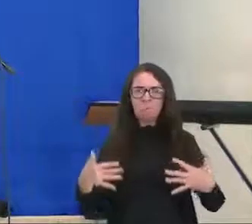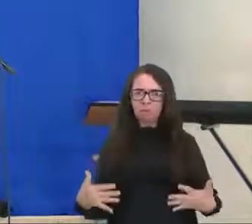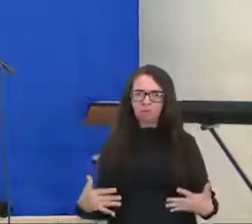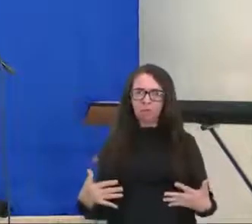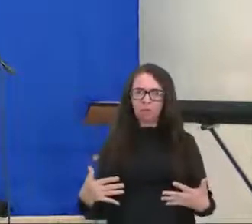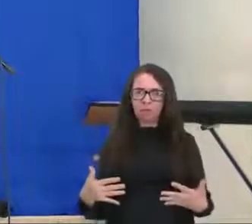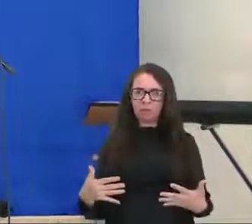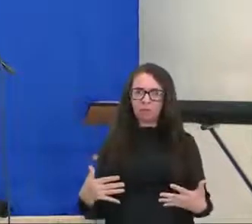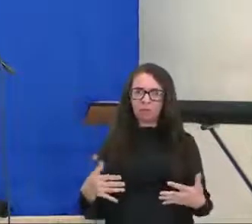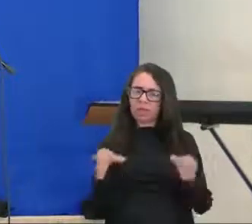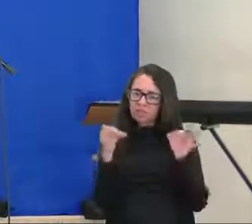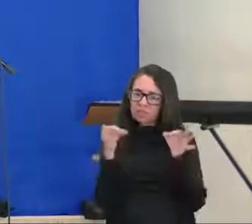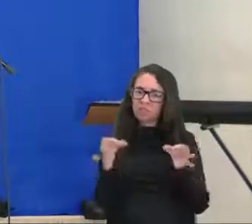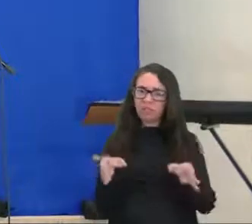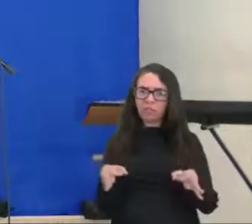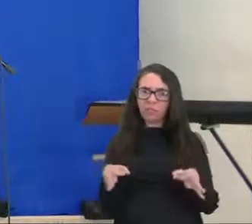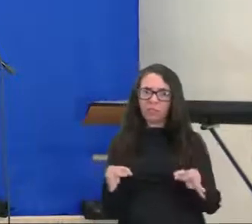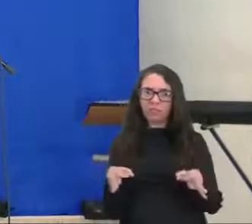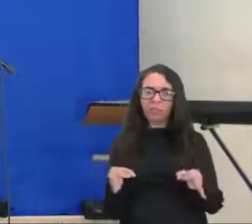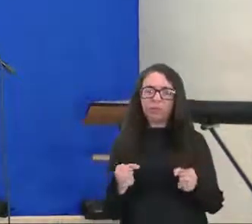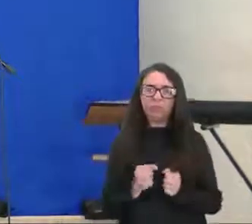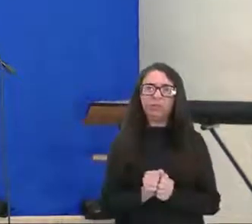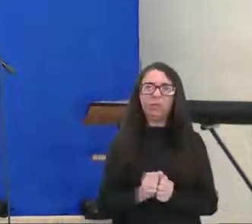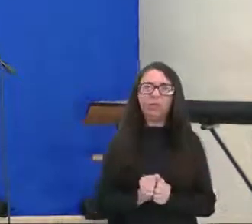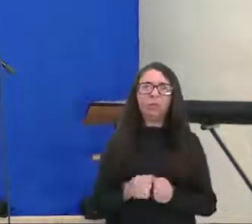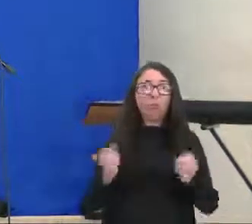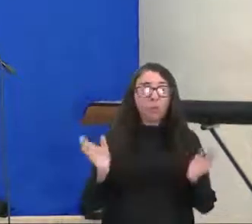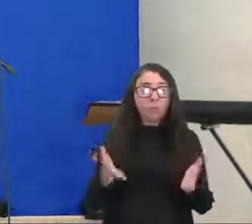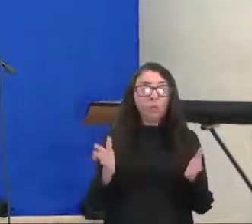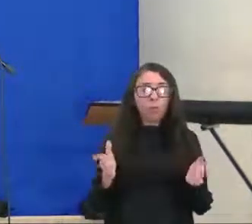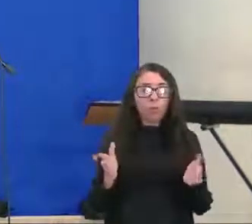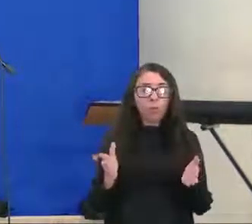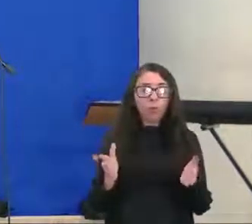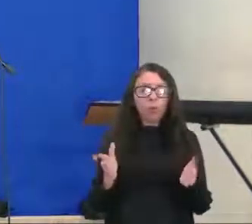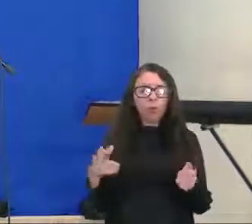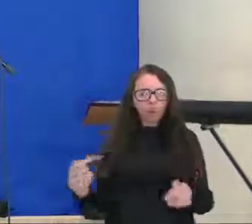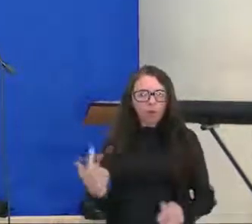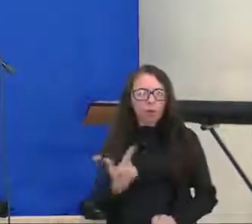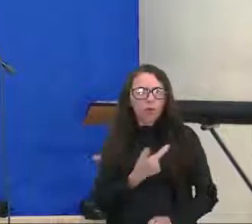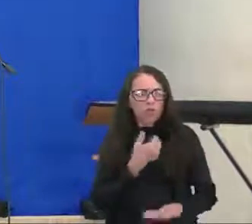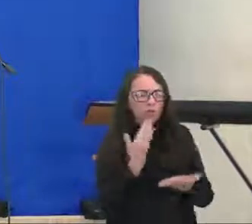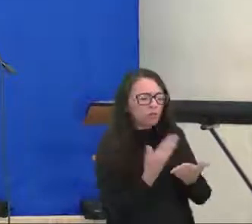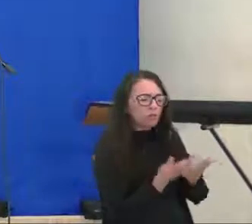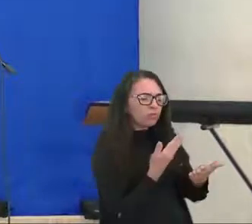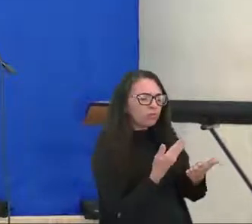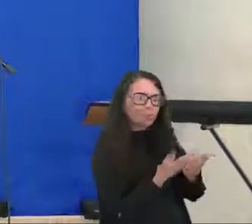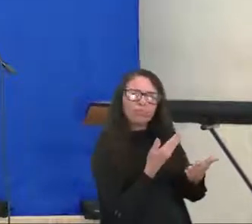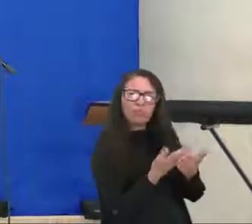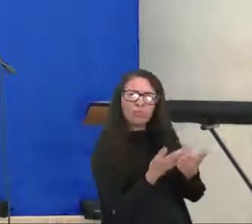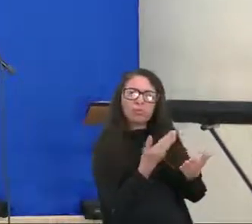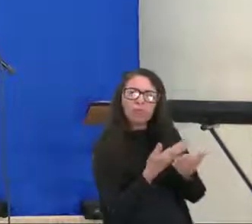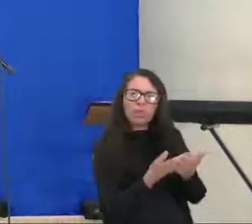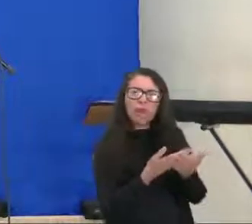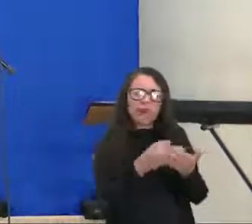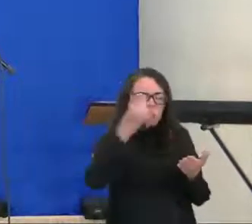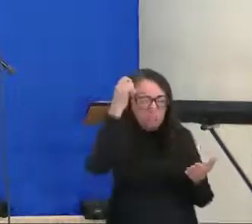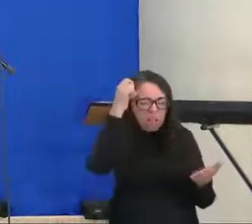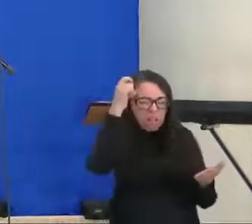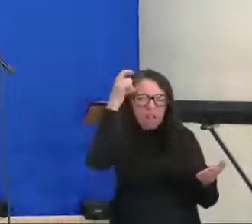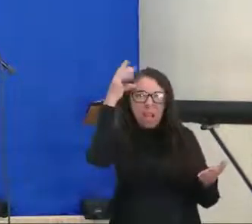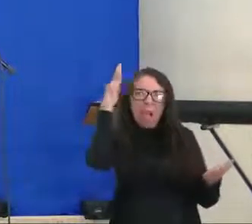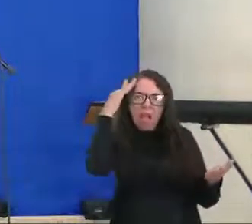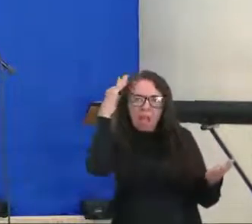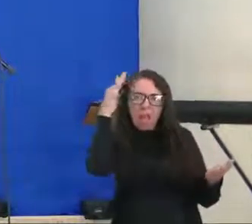Amém? É meio que comprida, apesar de nós termos dividido em duas a aula lá do livro, né? dando